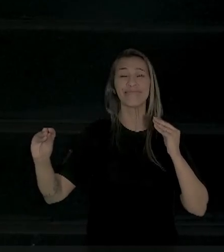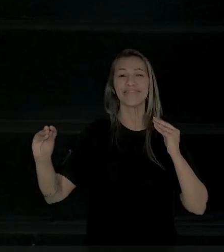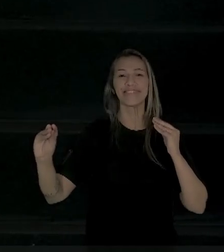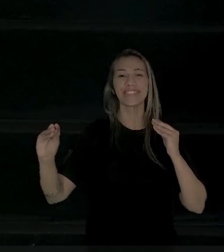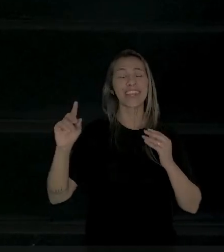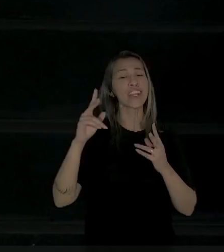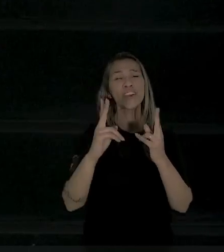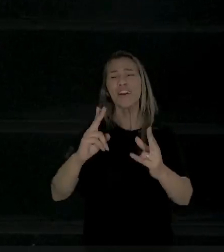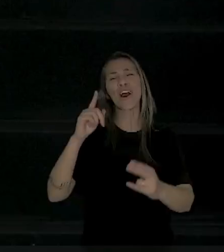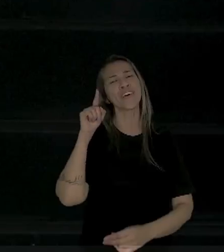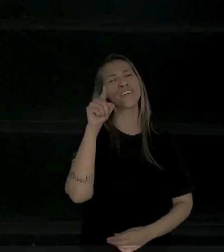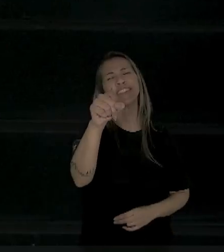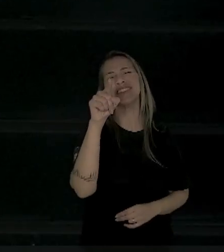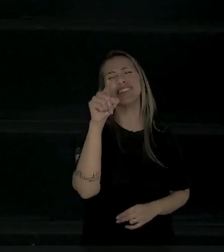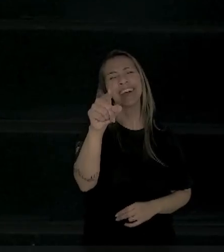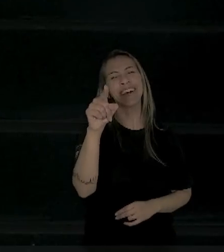não no meio dos ventos,